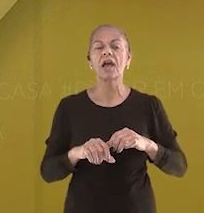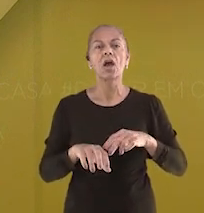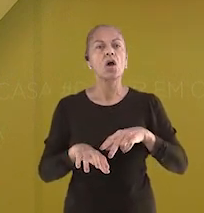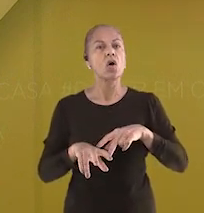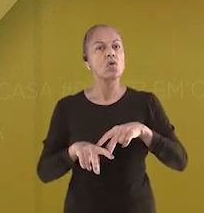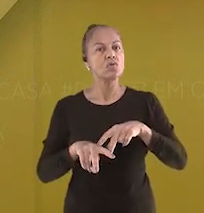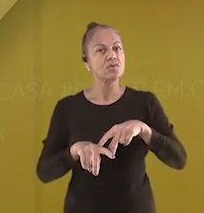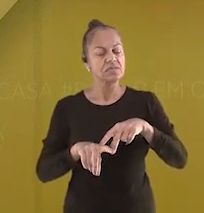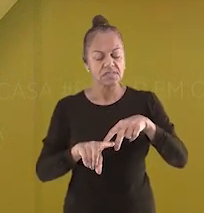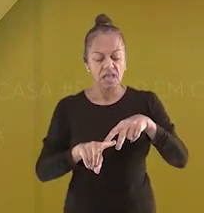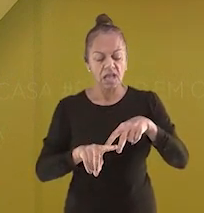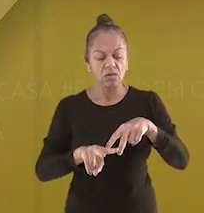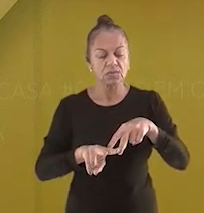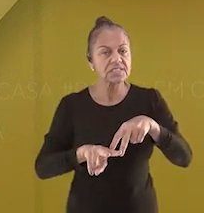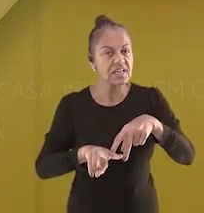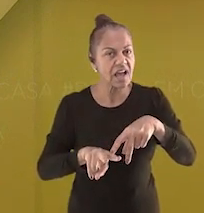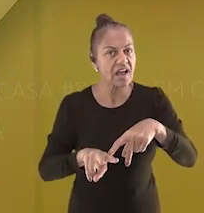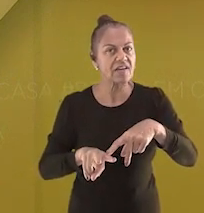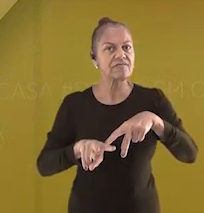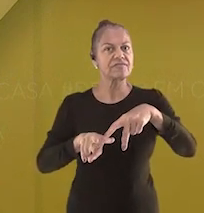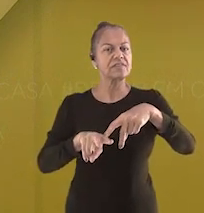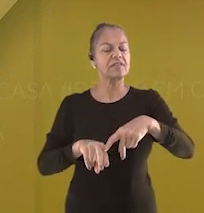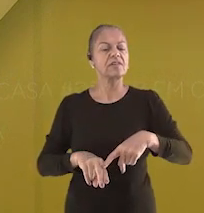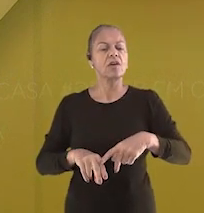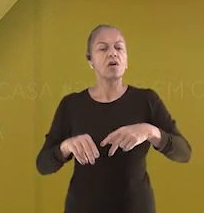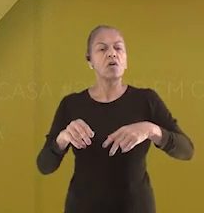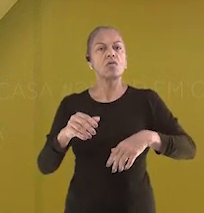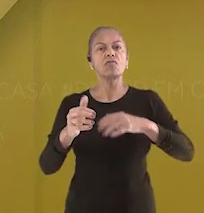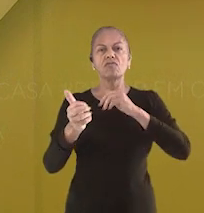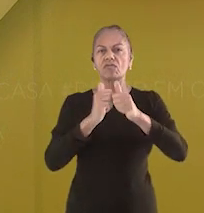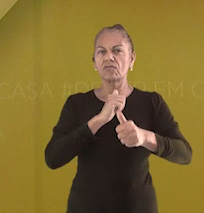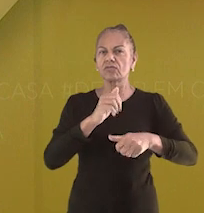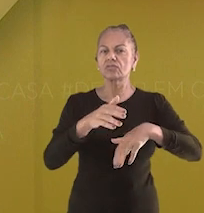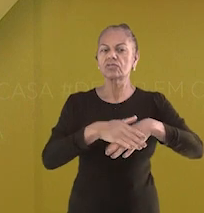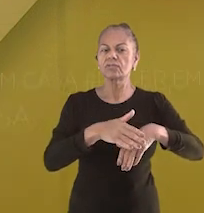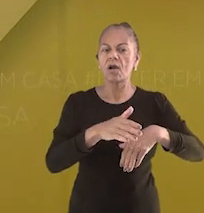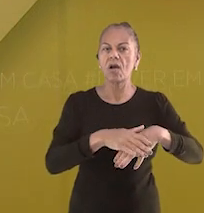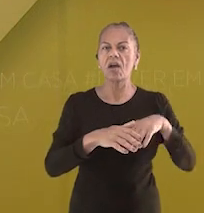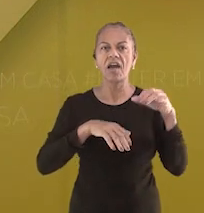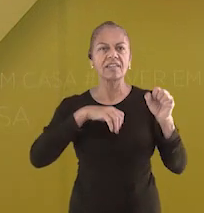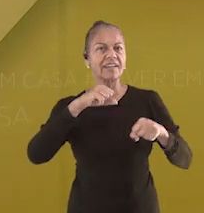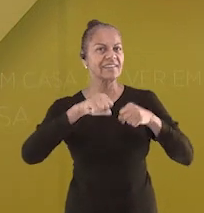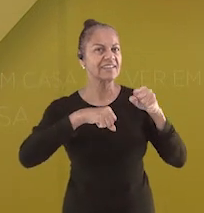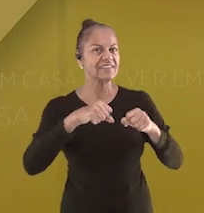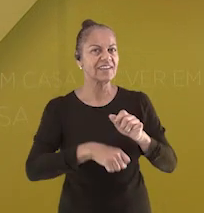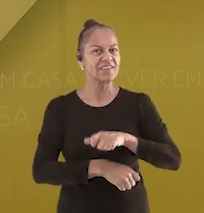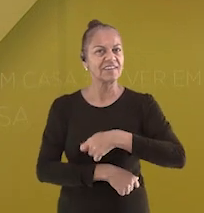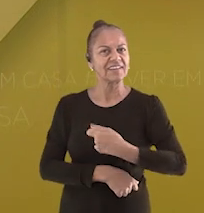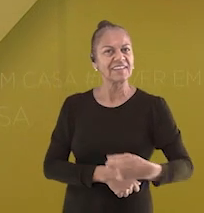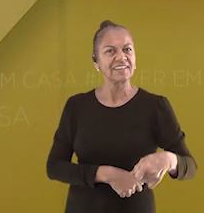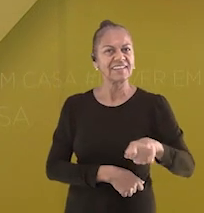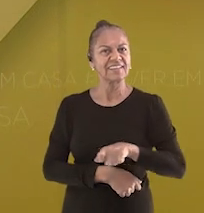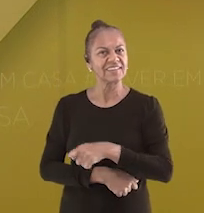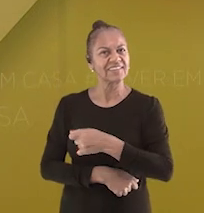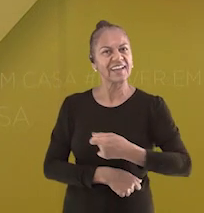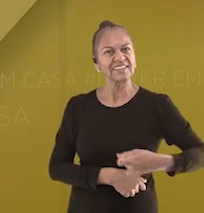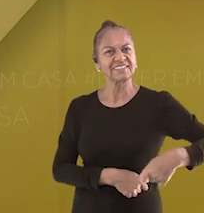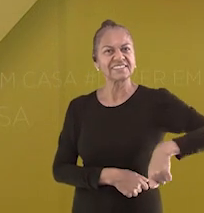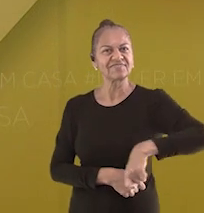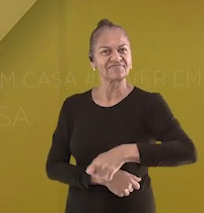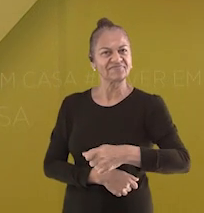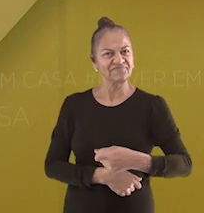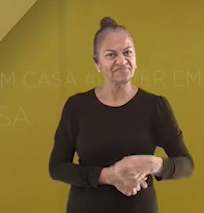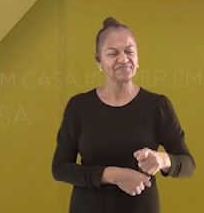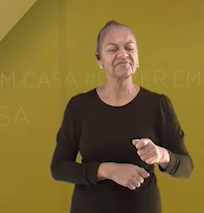a natação e o tênis. Beleza? Isso mesmo, pessoal. Uma diversidade